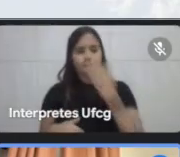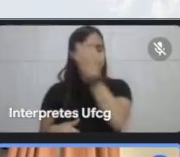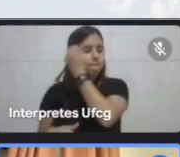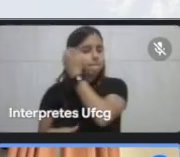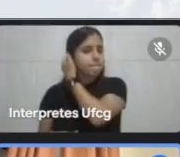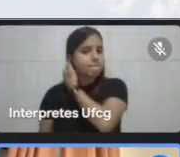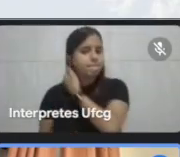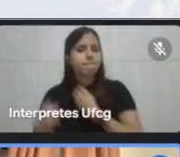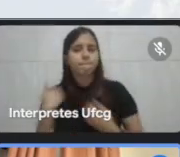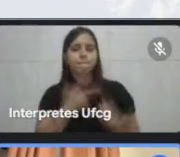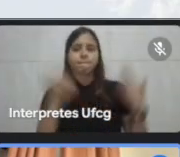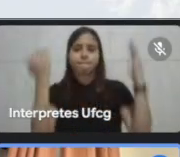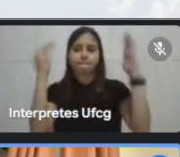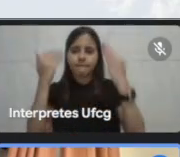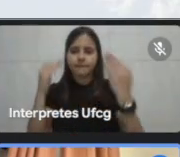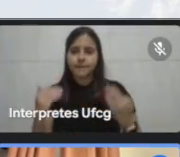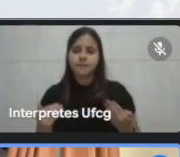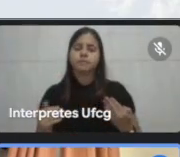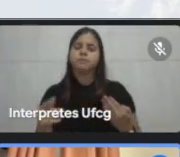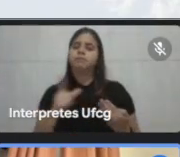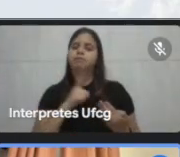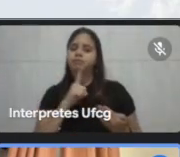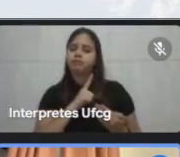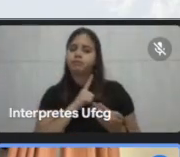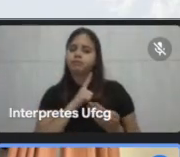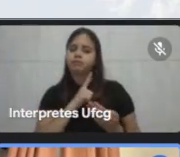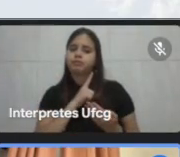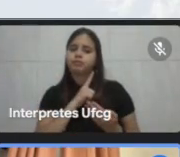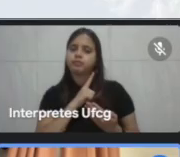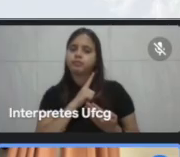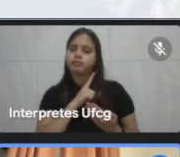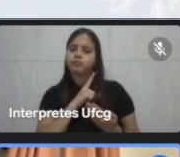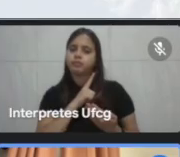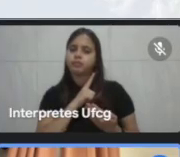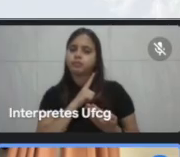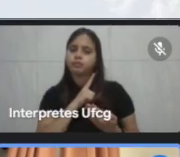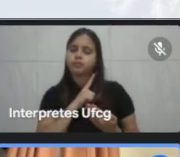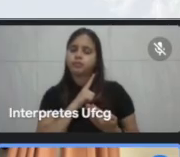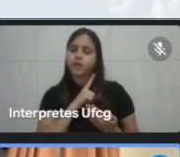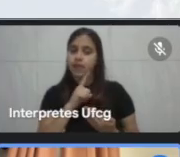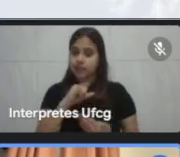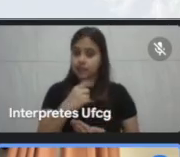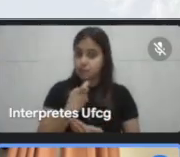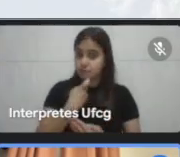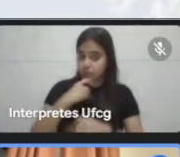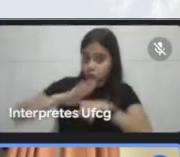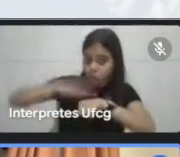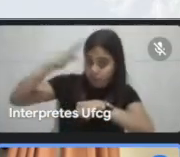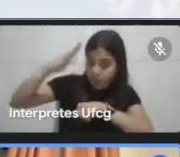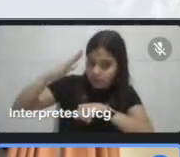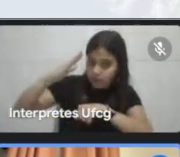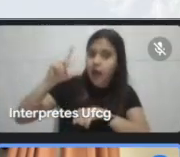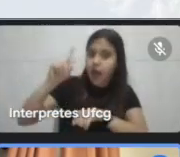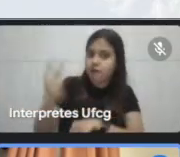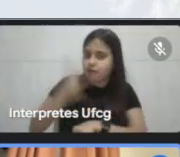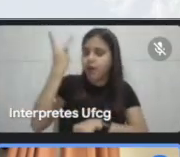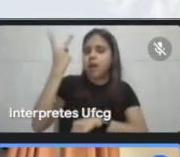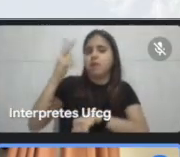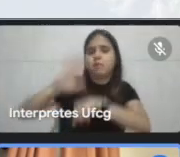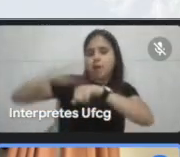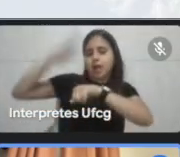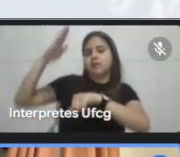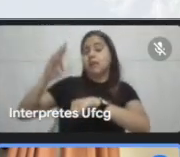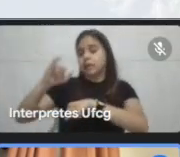aqui quando a gente vai analisar, a gente dá um peso maior para quanto mais próximo tiver, maior o peso. Quanto mais distante, menor o peso.